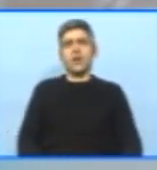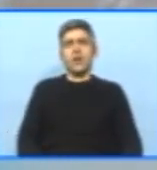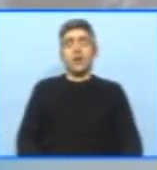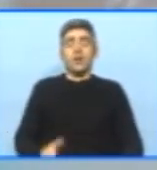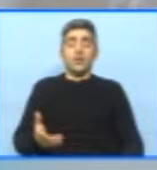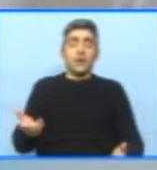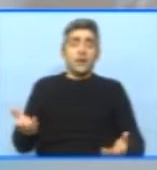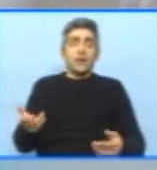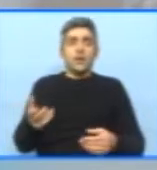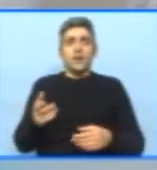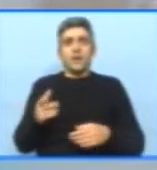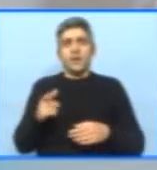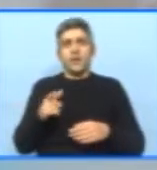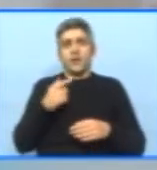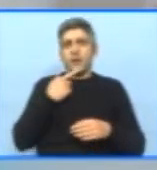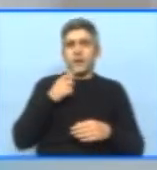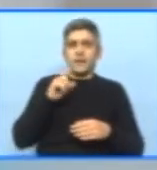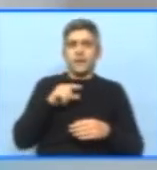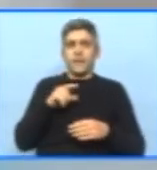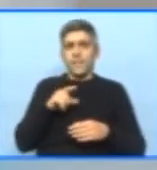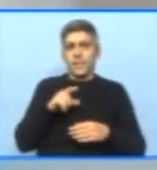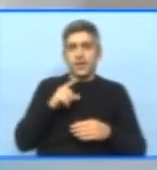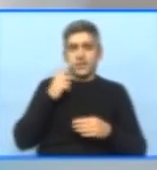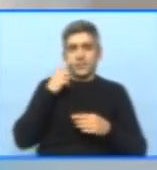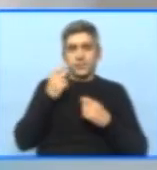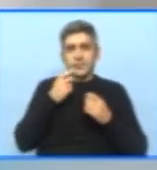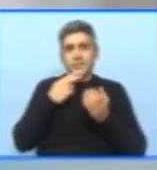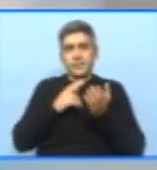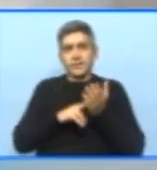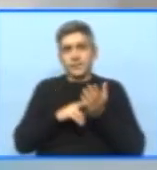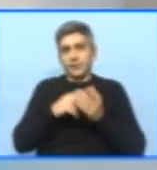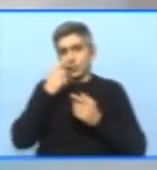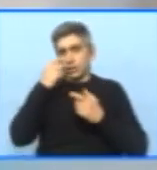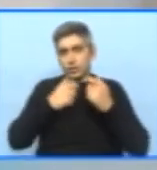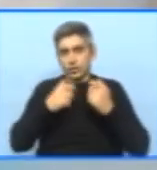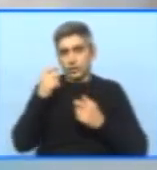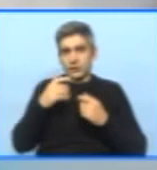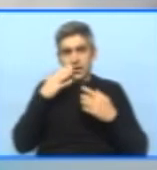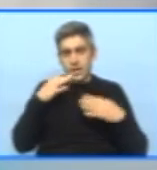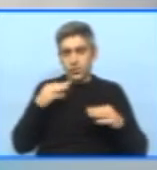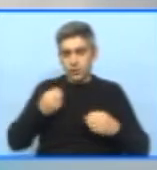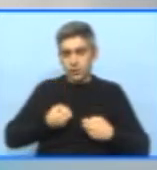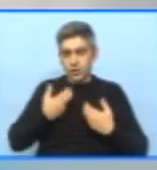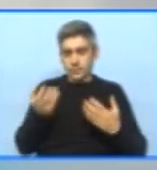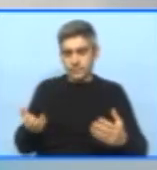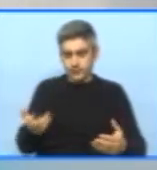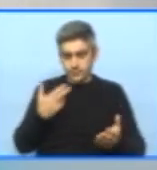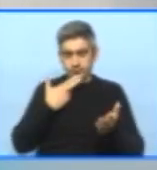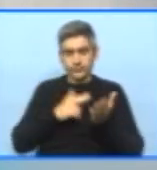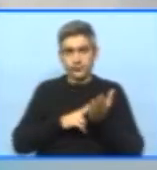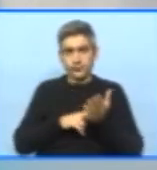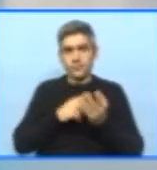pois tem de novo nos encontramos com uma realidade humana natural. É